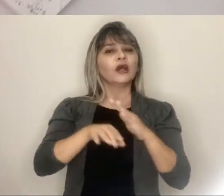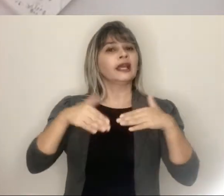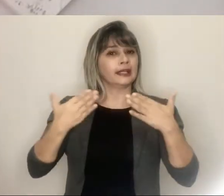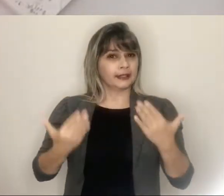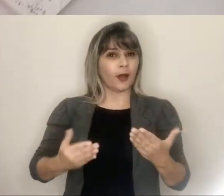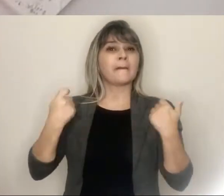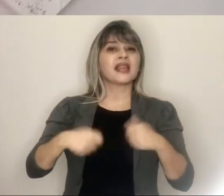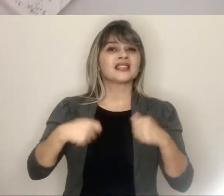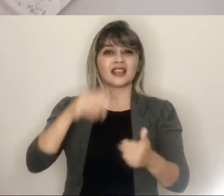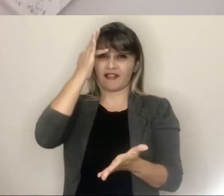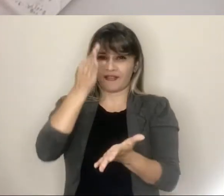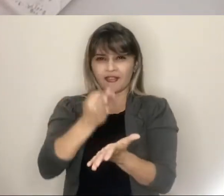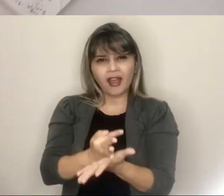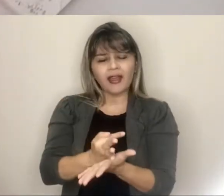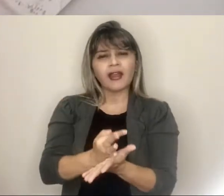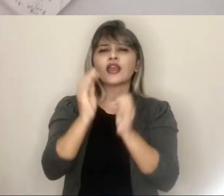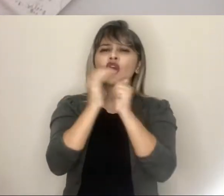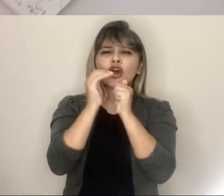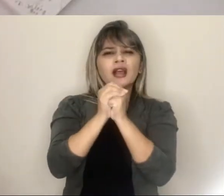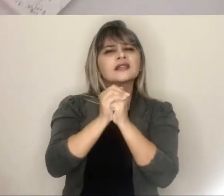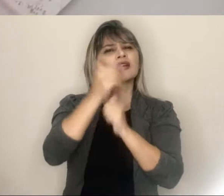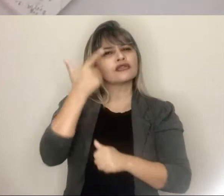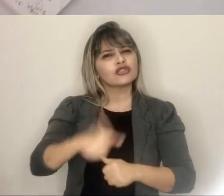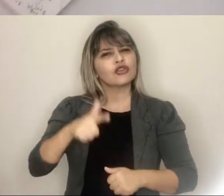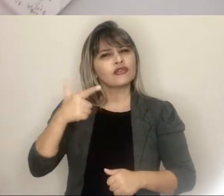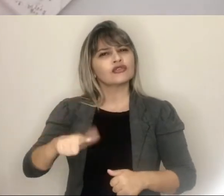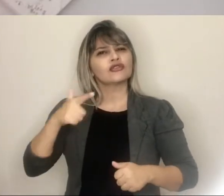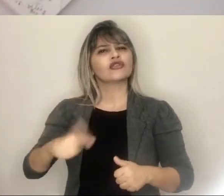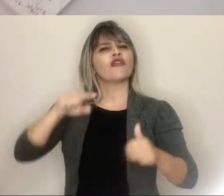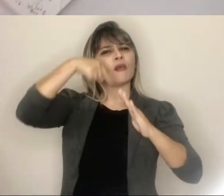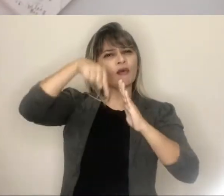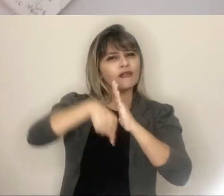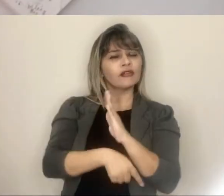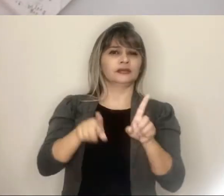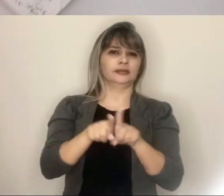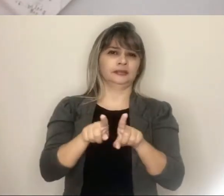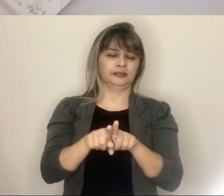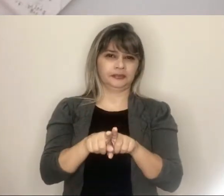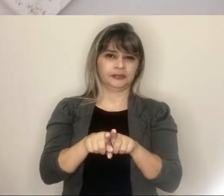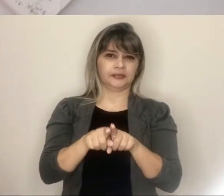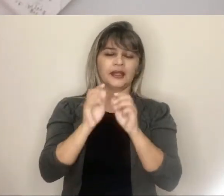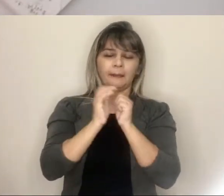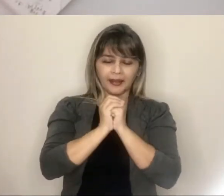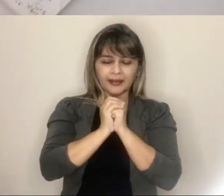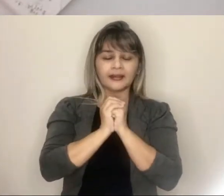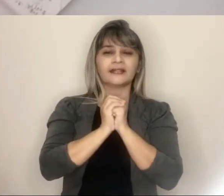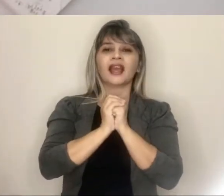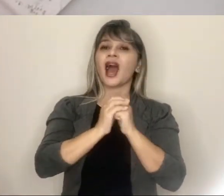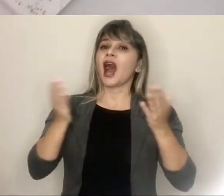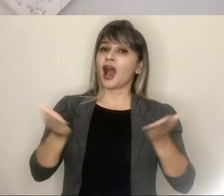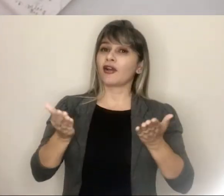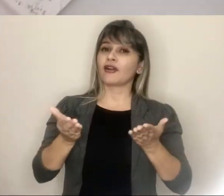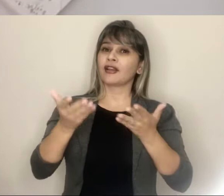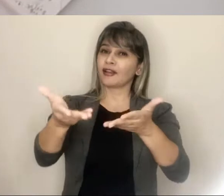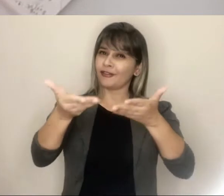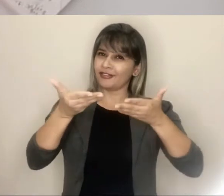a nossa fé e a nossa oração deve aumentar também. Amém? Então, com essa